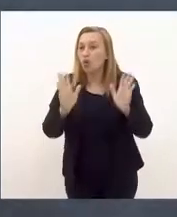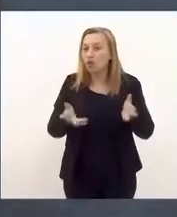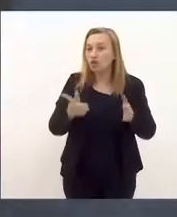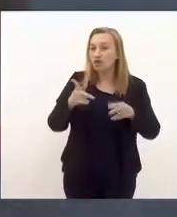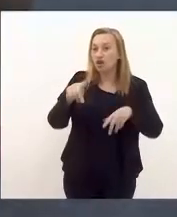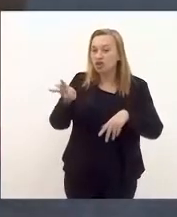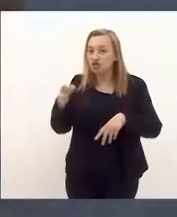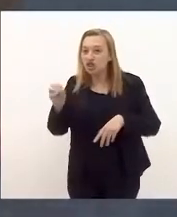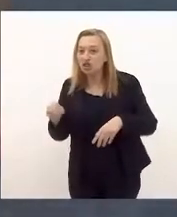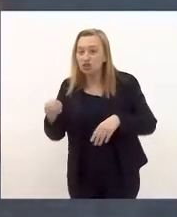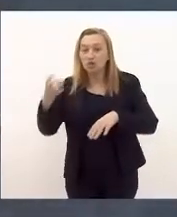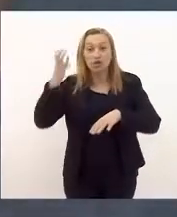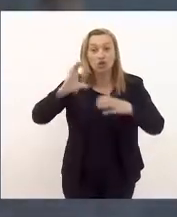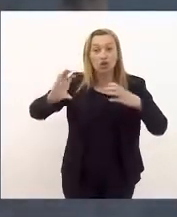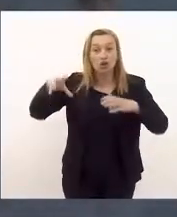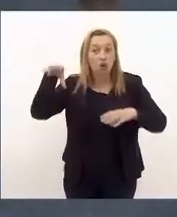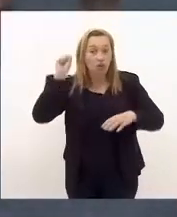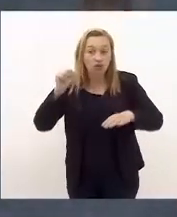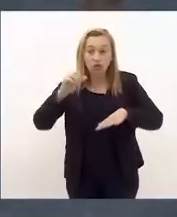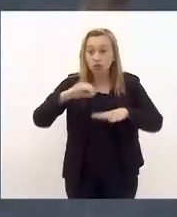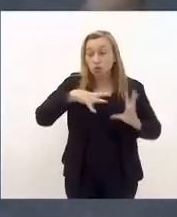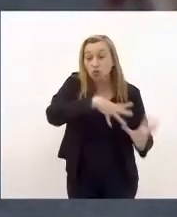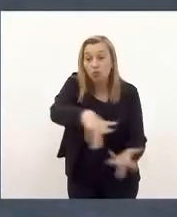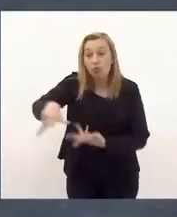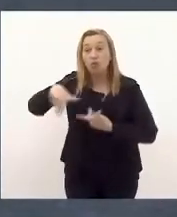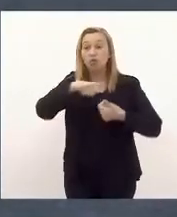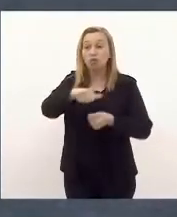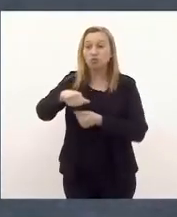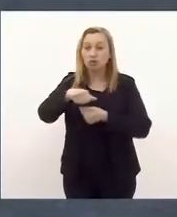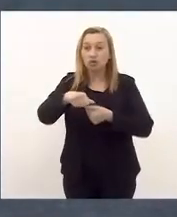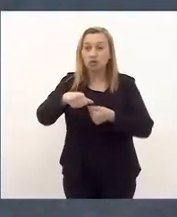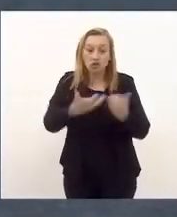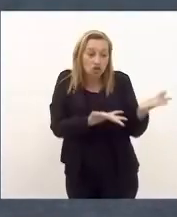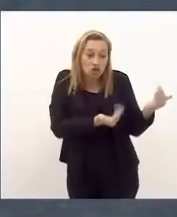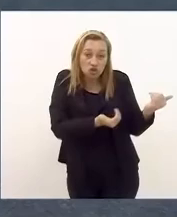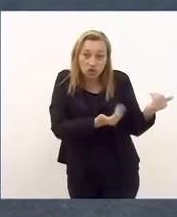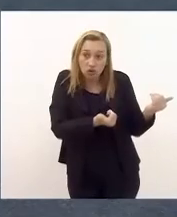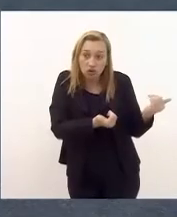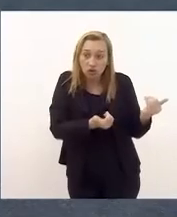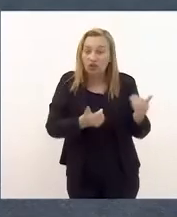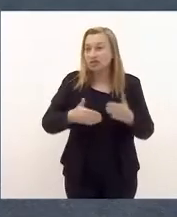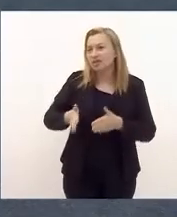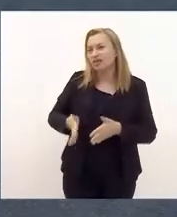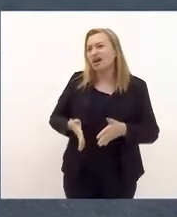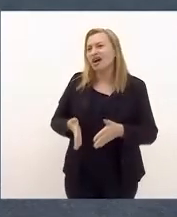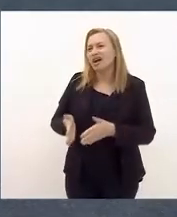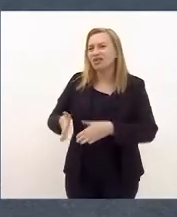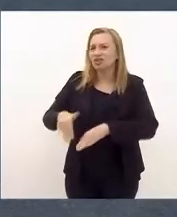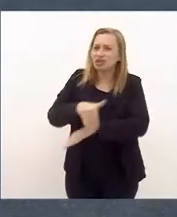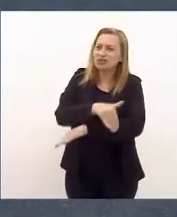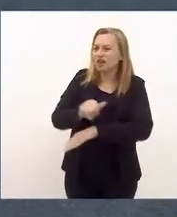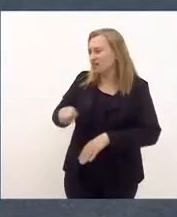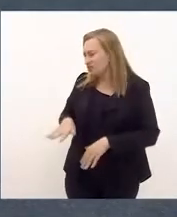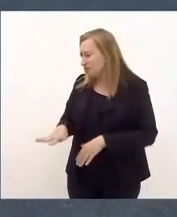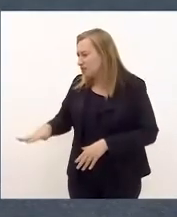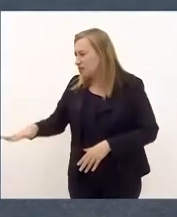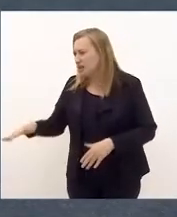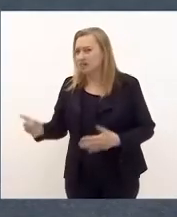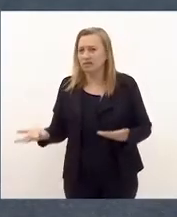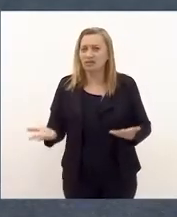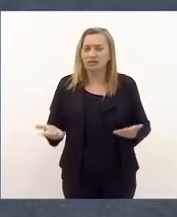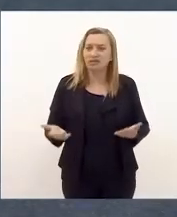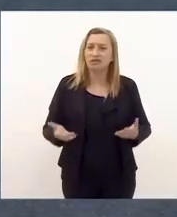musical mais ouvido do mundo e move a juventude em cada gueto, em cada beco, em cada esquina e viela. O